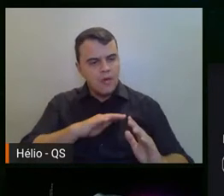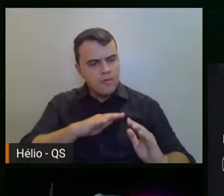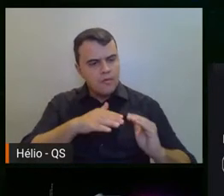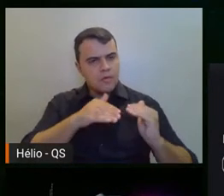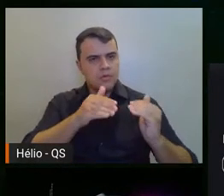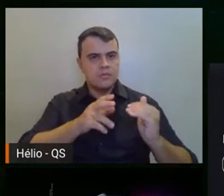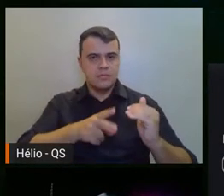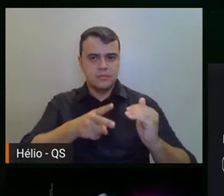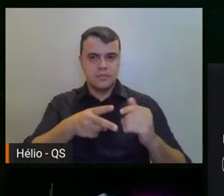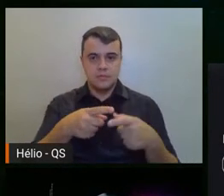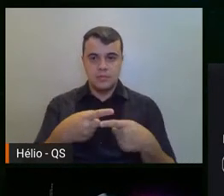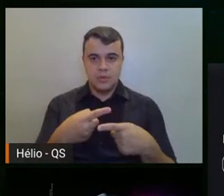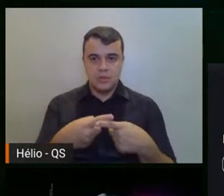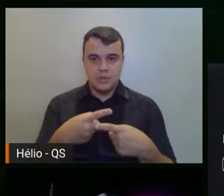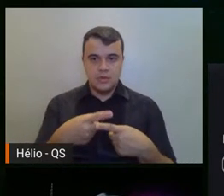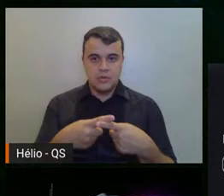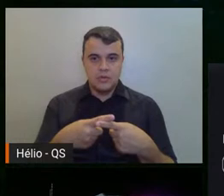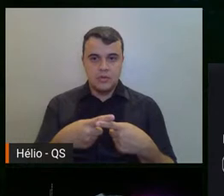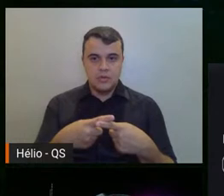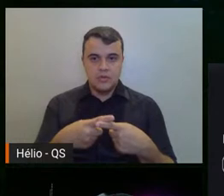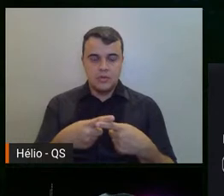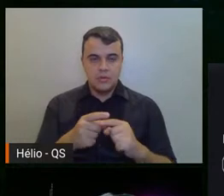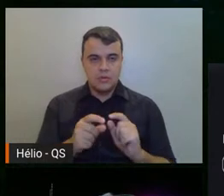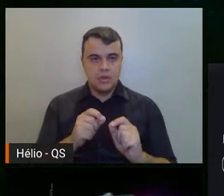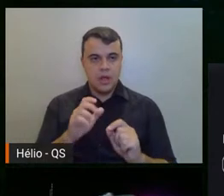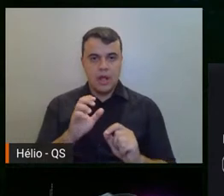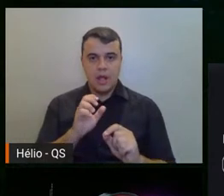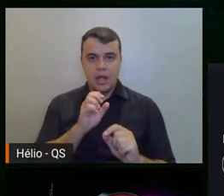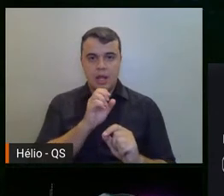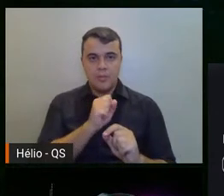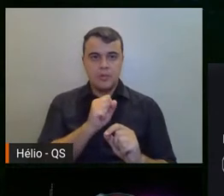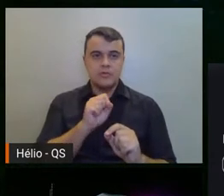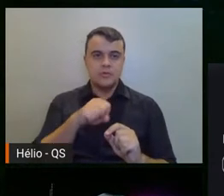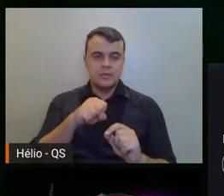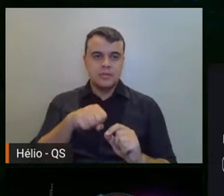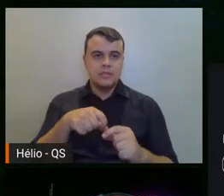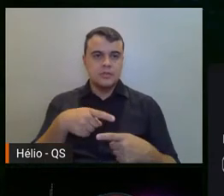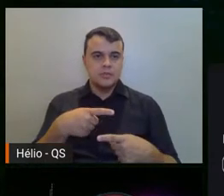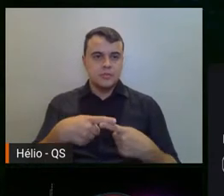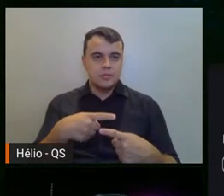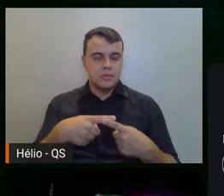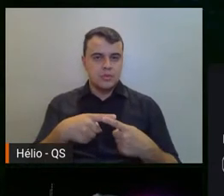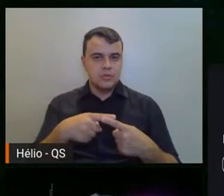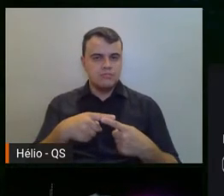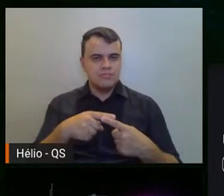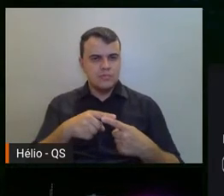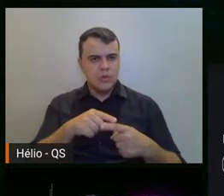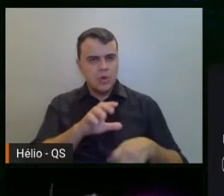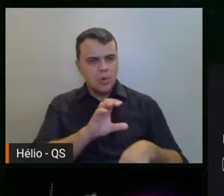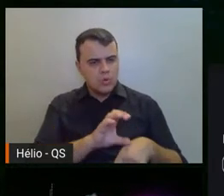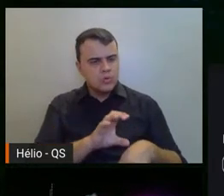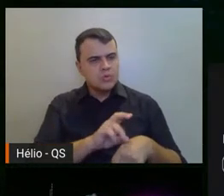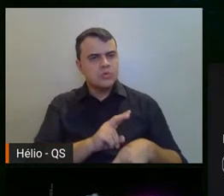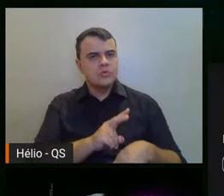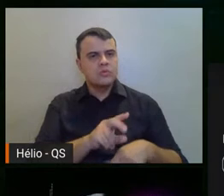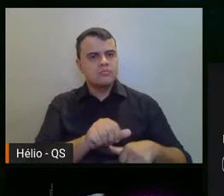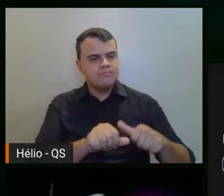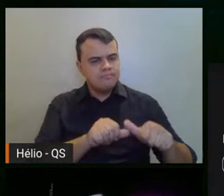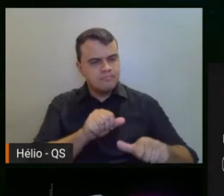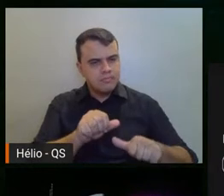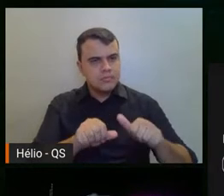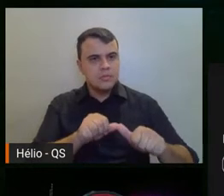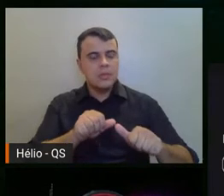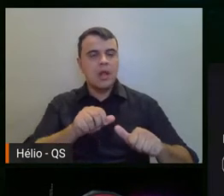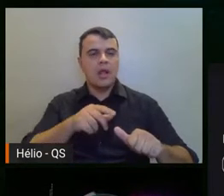drasticamente e muito rápido então sim é isso daí os conteúdos eles são constantemente atualizados